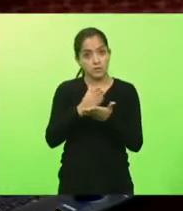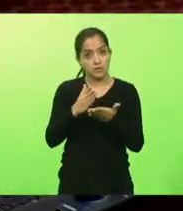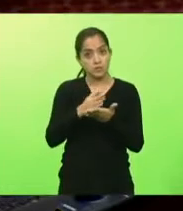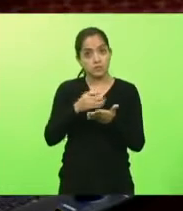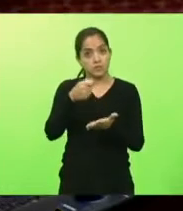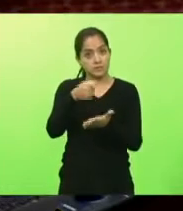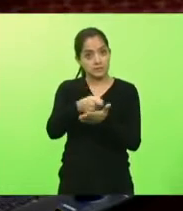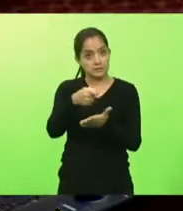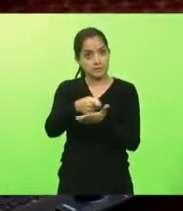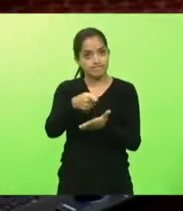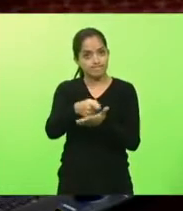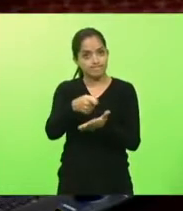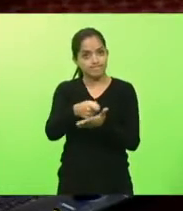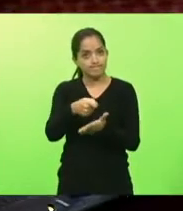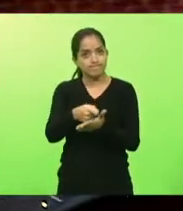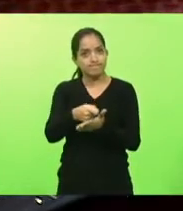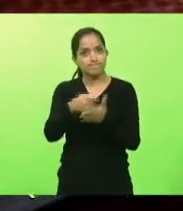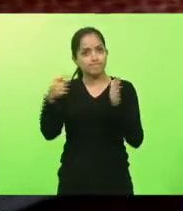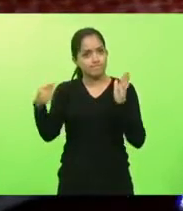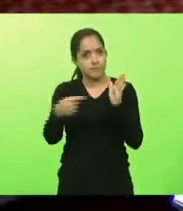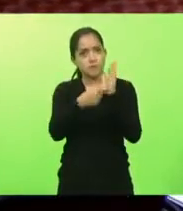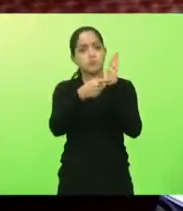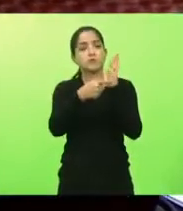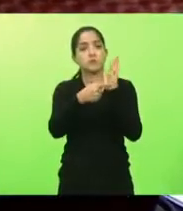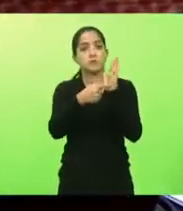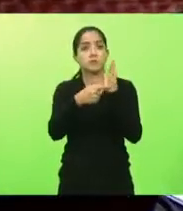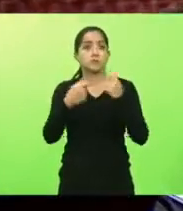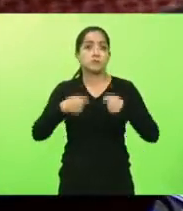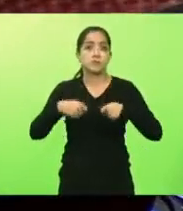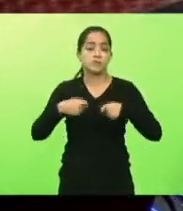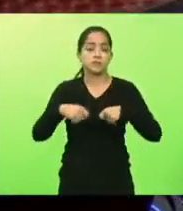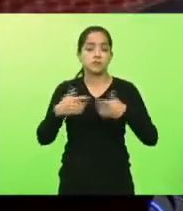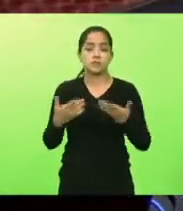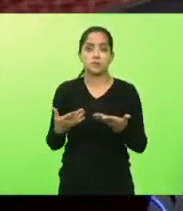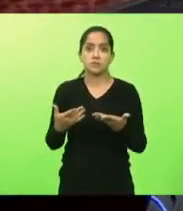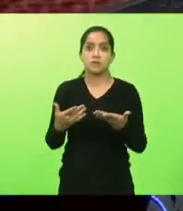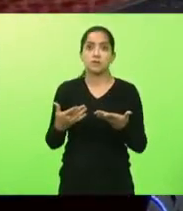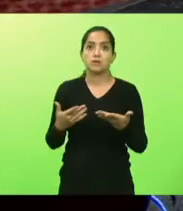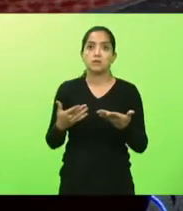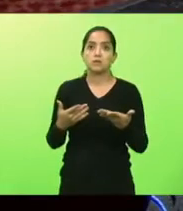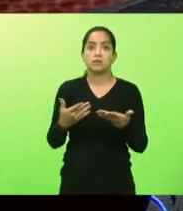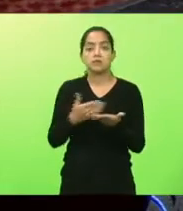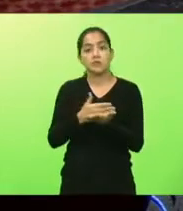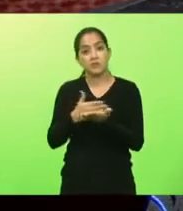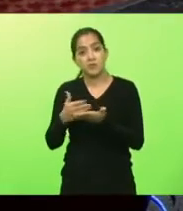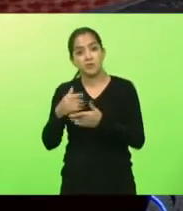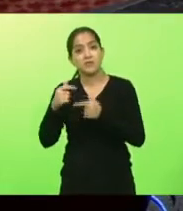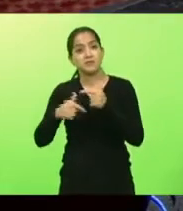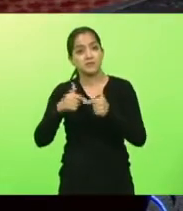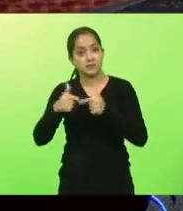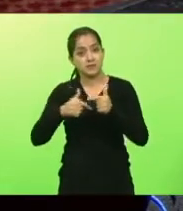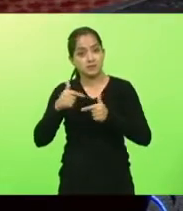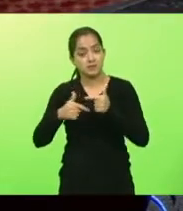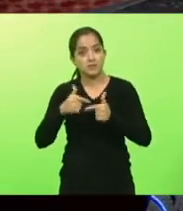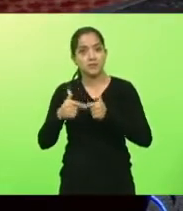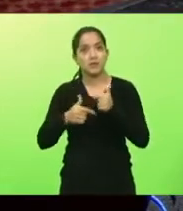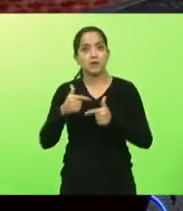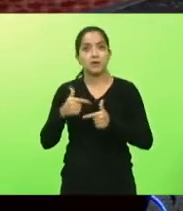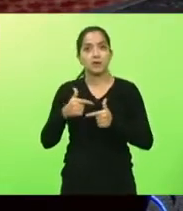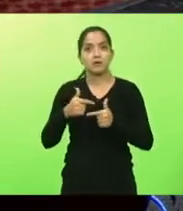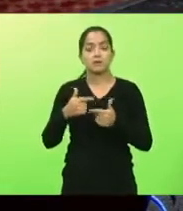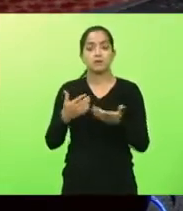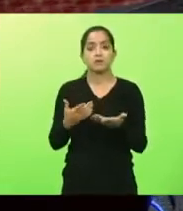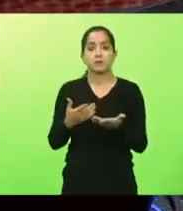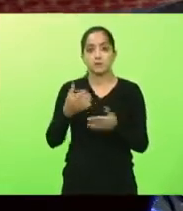mesmo, na denúncia. Né? Então, a gente poderia ter começado esse trabalho há mais tempo. Só isso, é o único dos poucos arrependimentos que eu tenho,